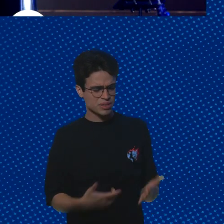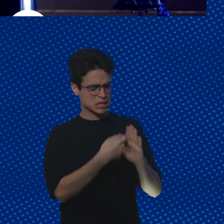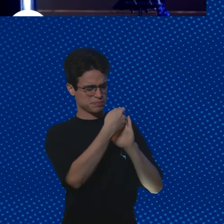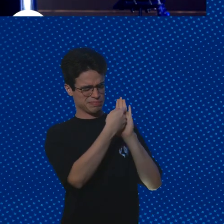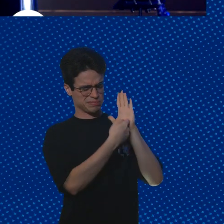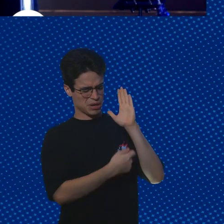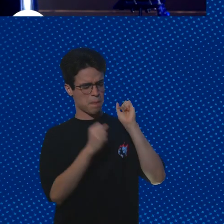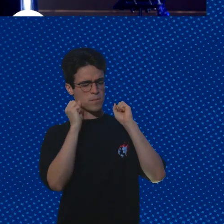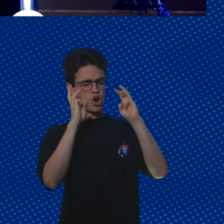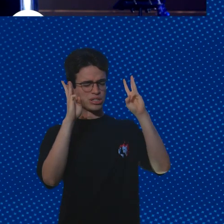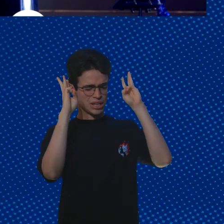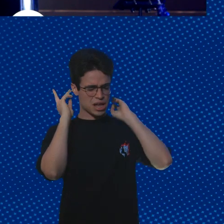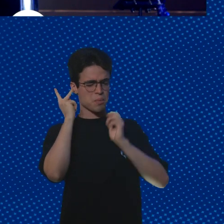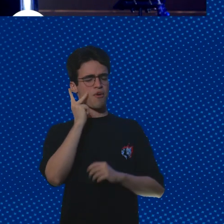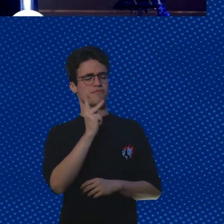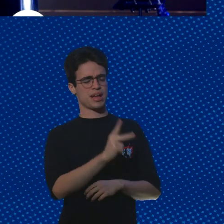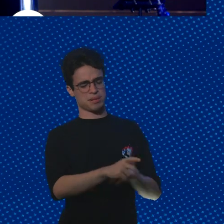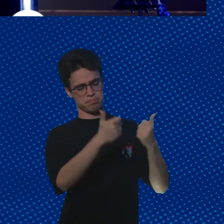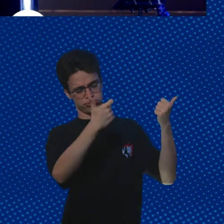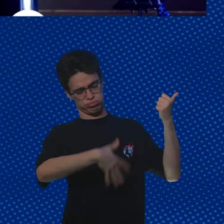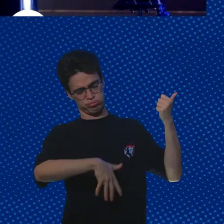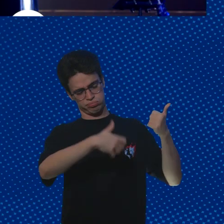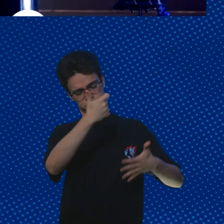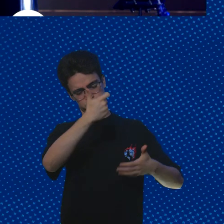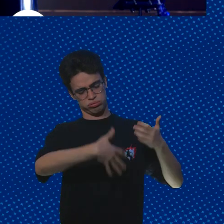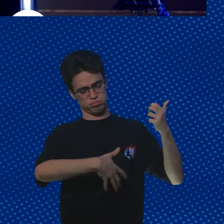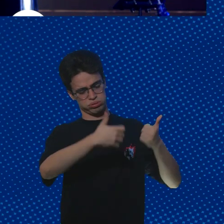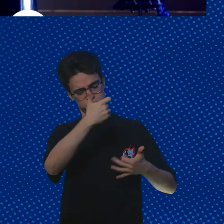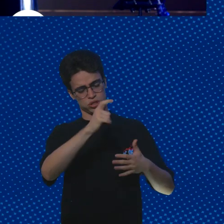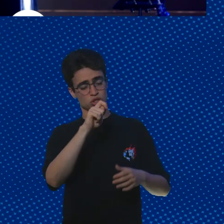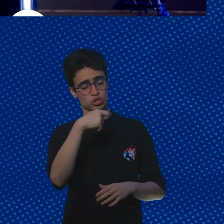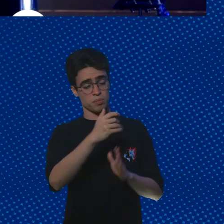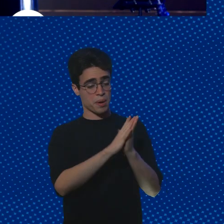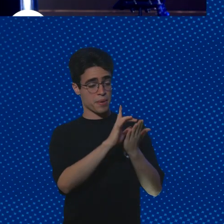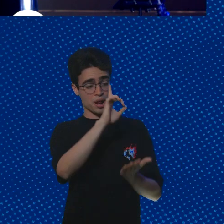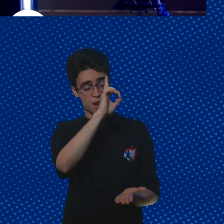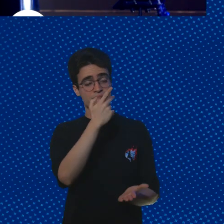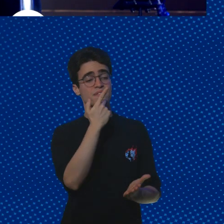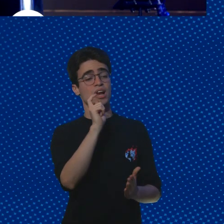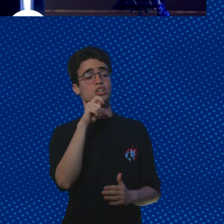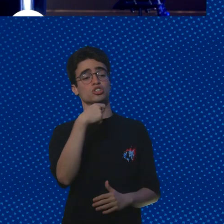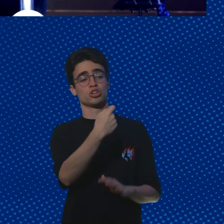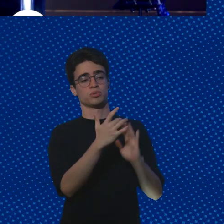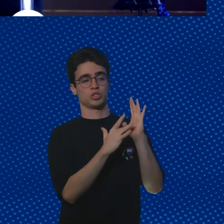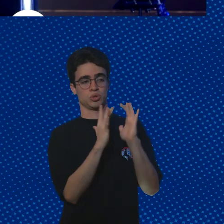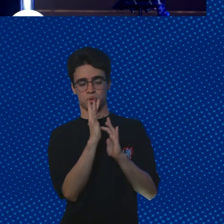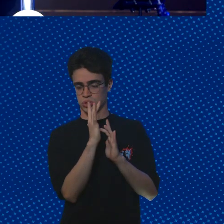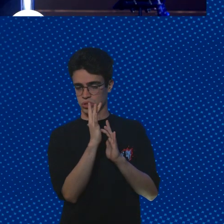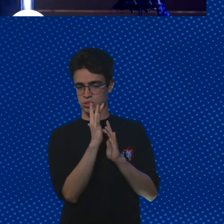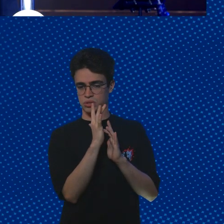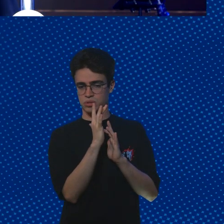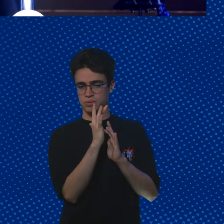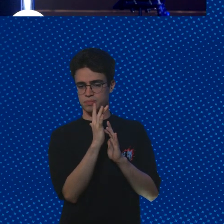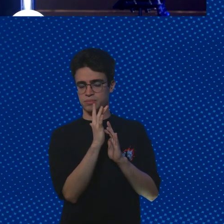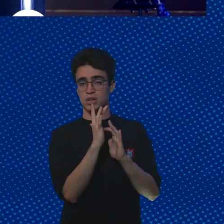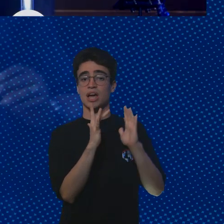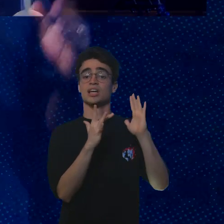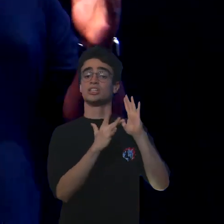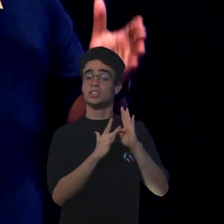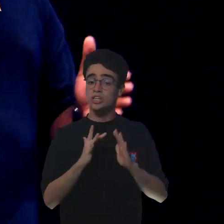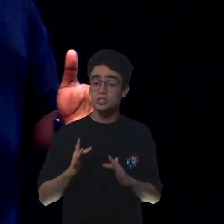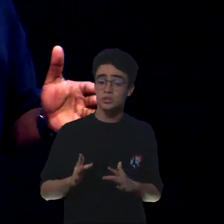dos profetas, explicando o que as escrituras diziam a respeito dele. Jesus,